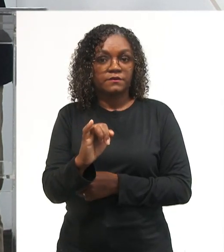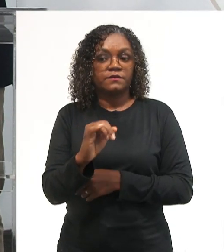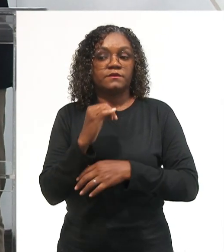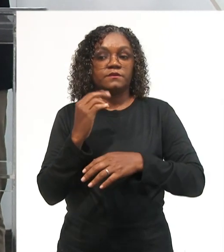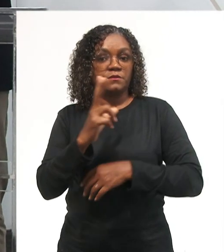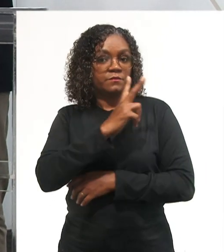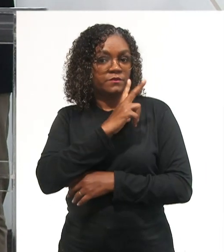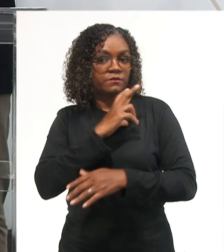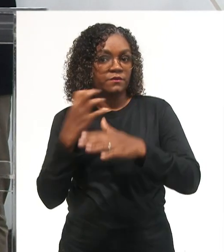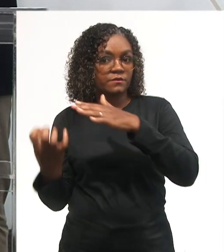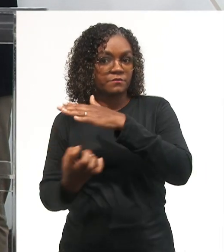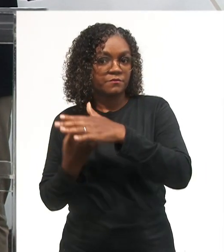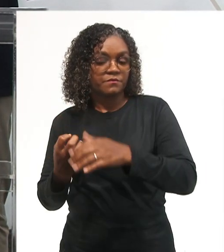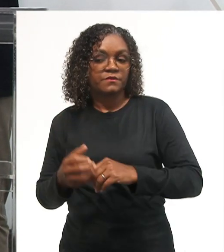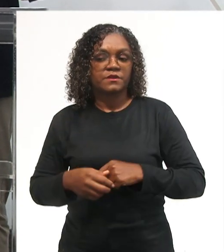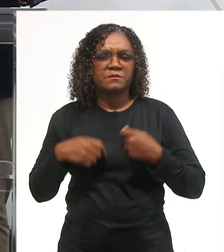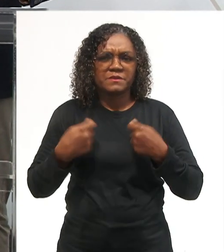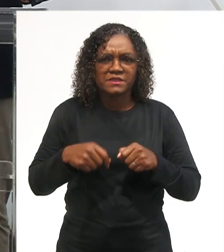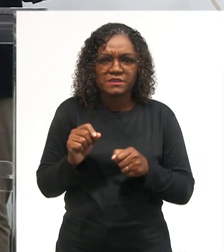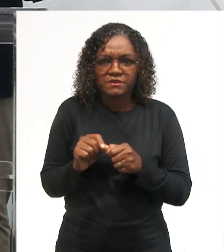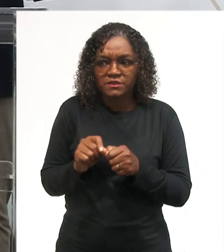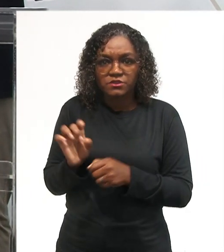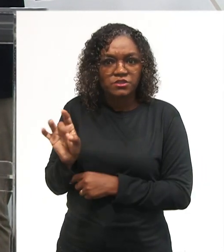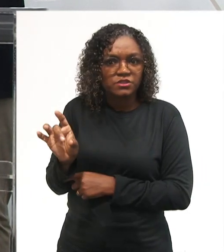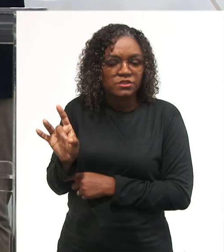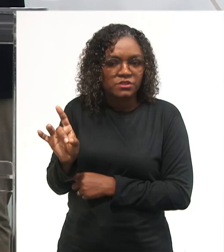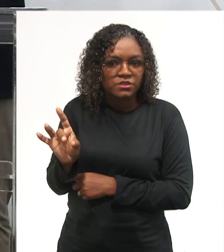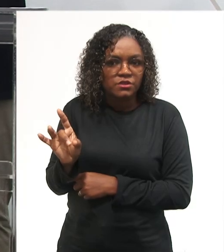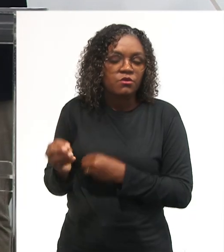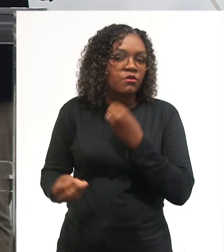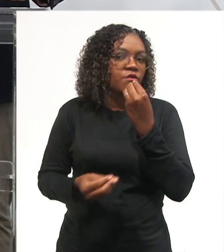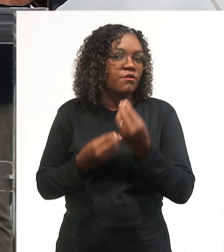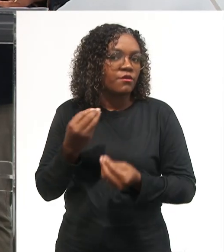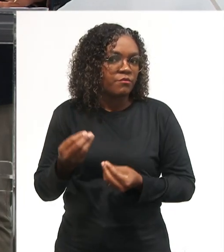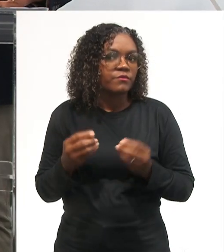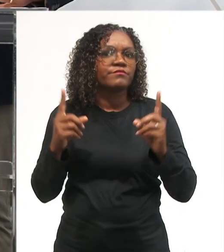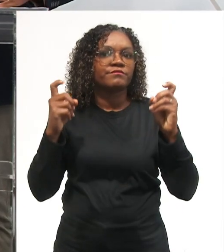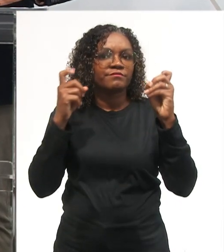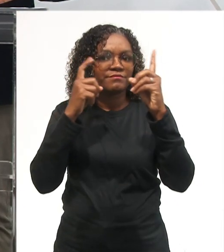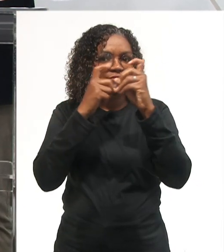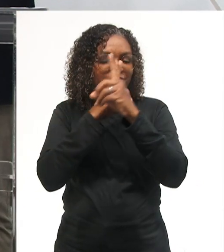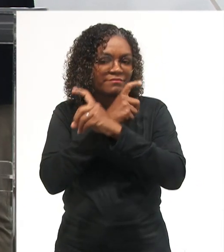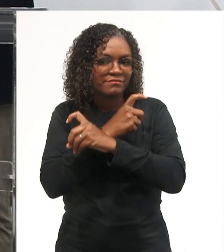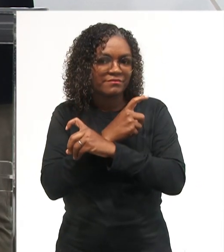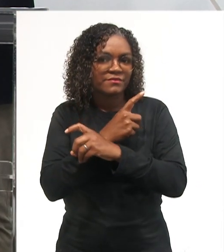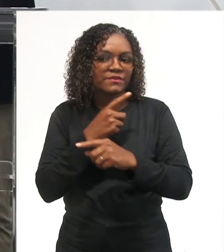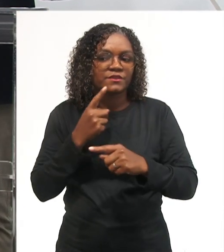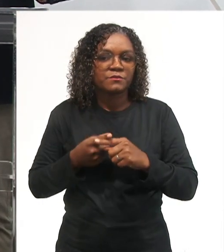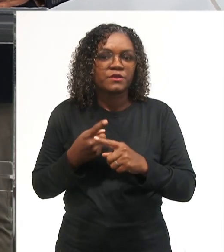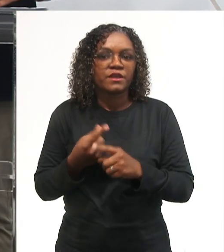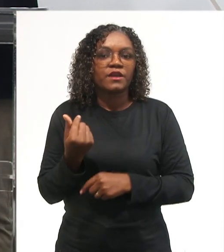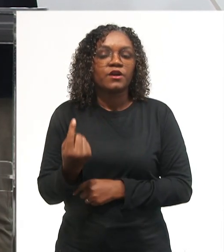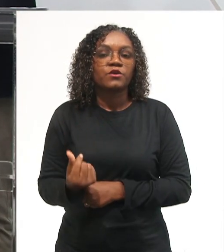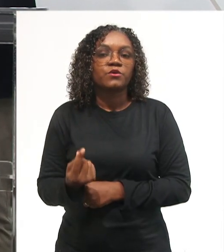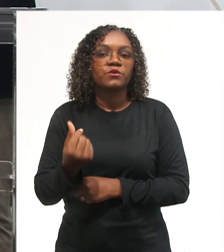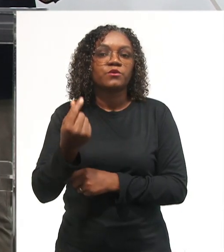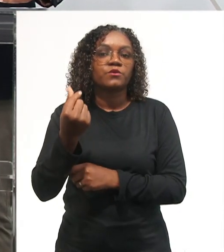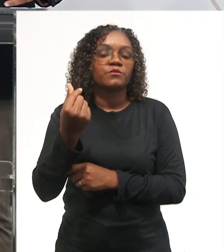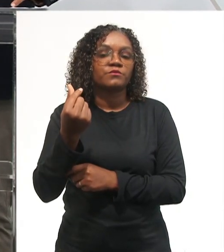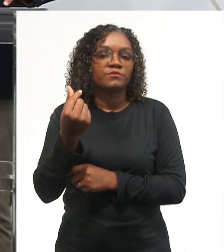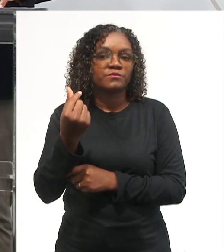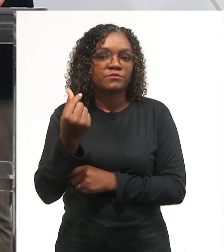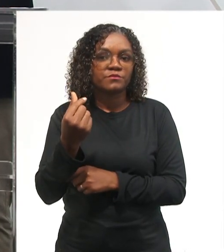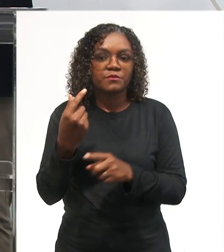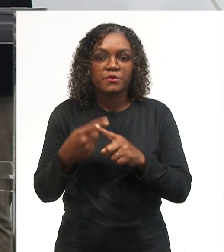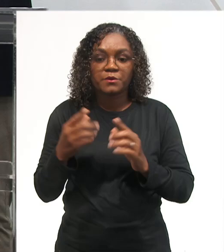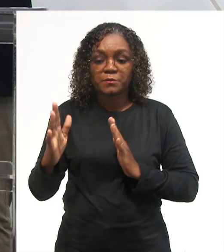tivesse que realizar todos os esforços sozinho, eles teriam muita dificuldade de gerar o lucro que eles necessitam, às vezes, no curto